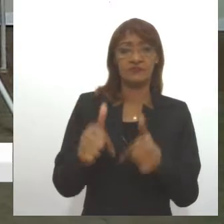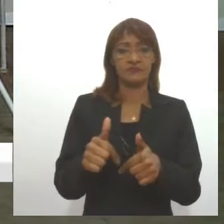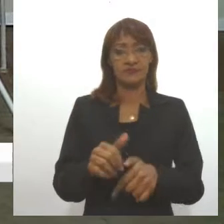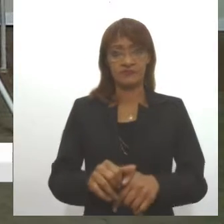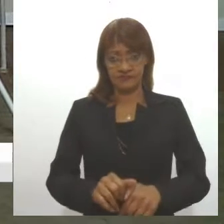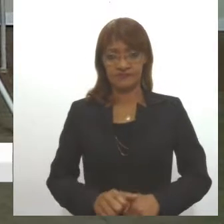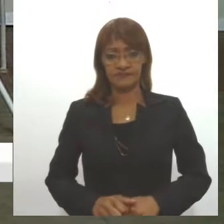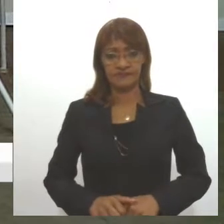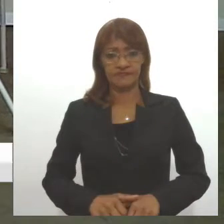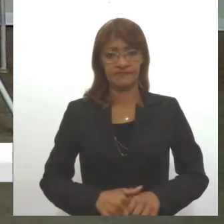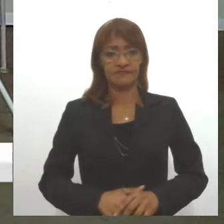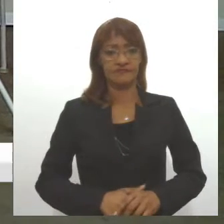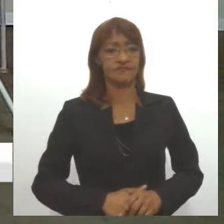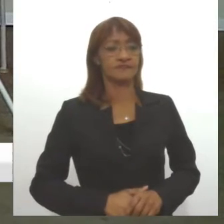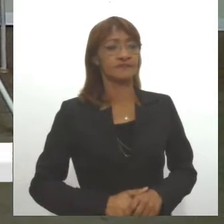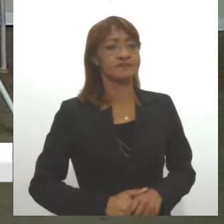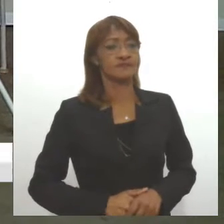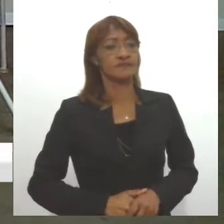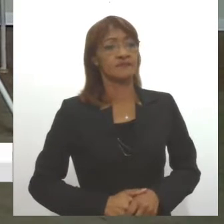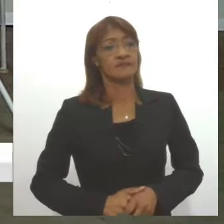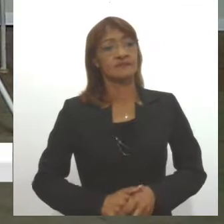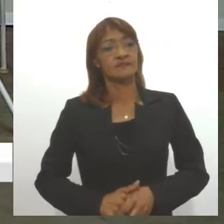né?